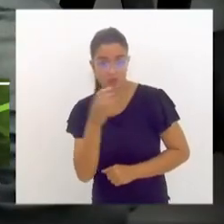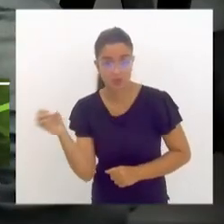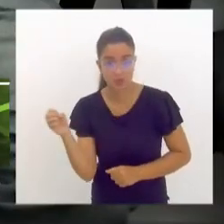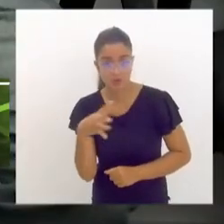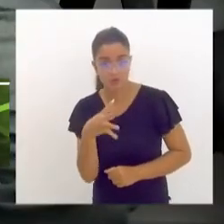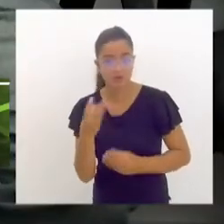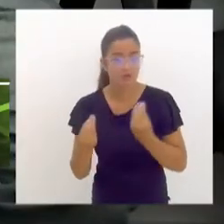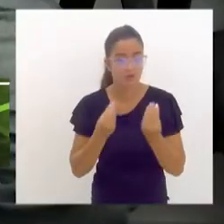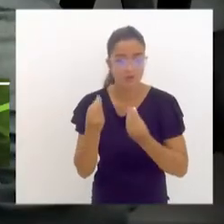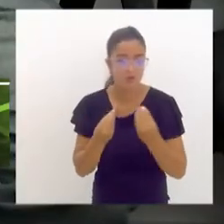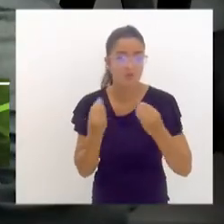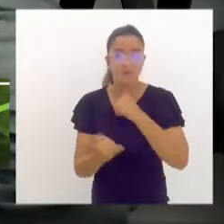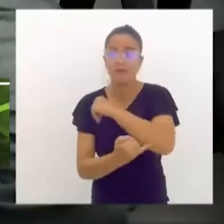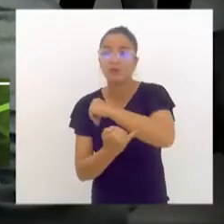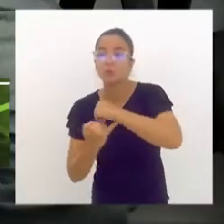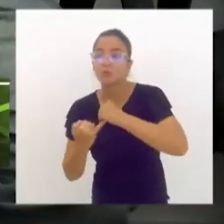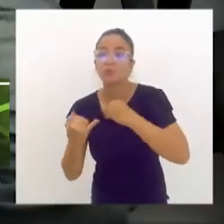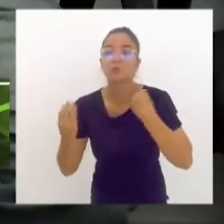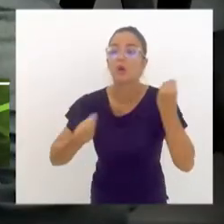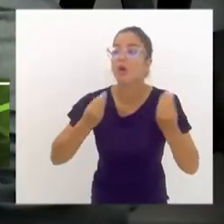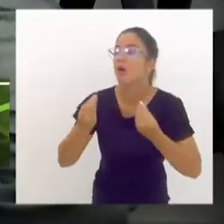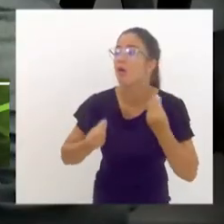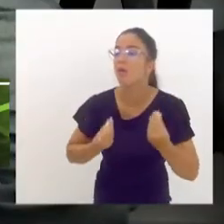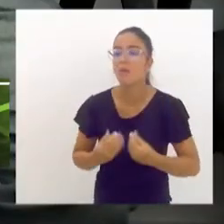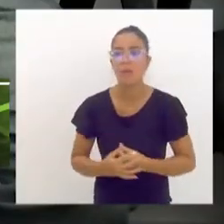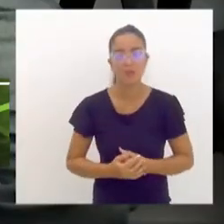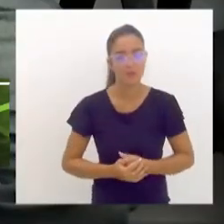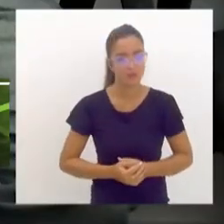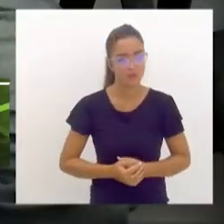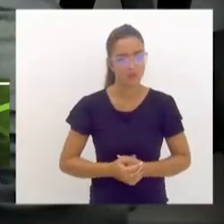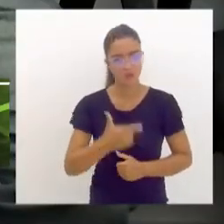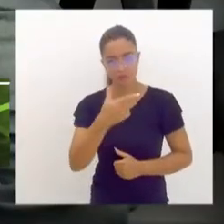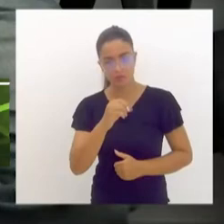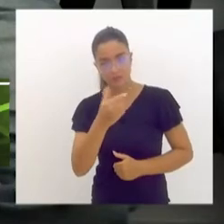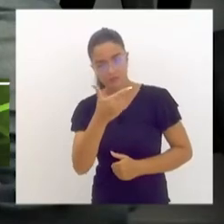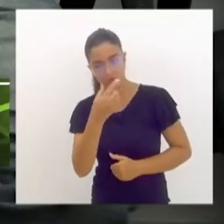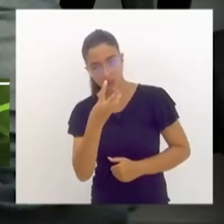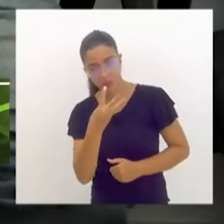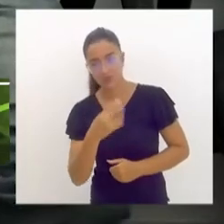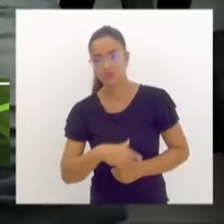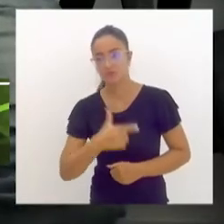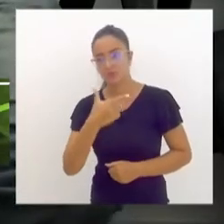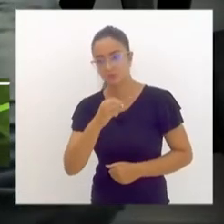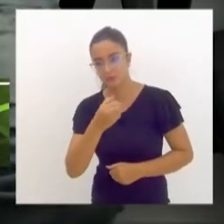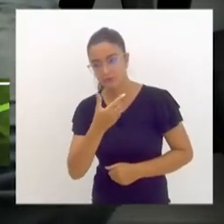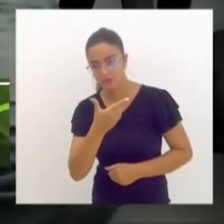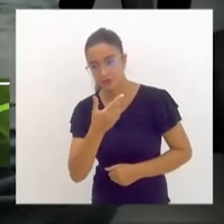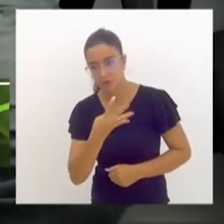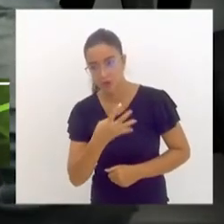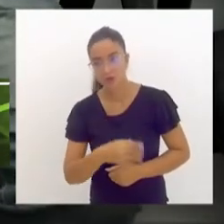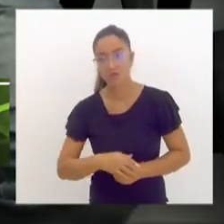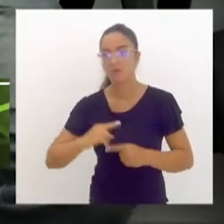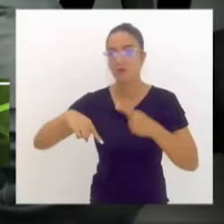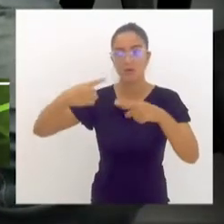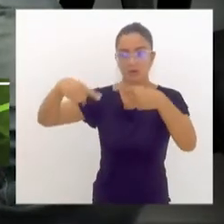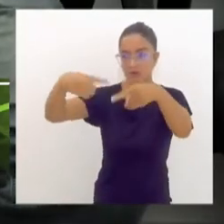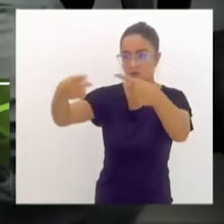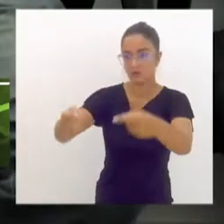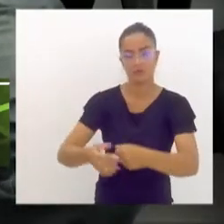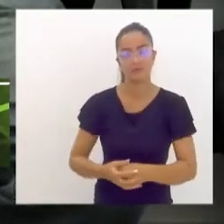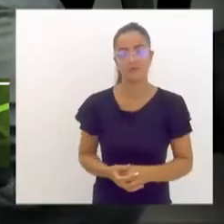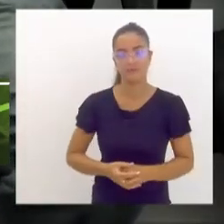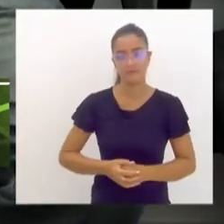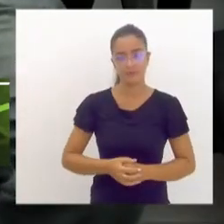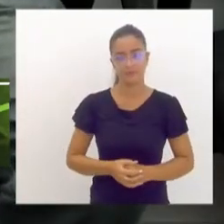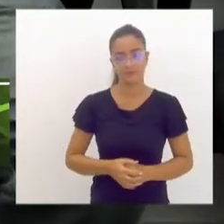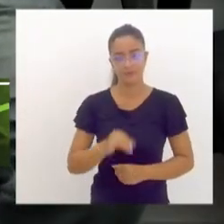estrutura montada para 2023, 2024 e assim sucessivamente. Quantas escolas nós diminuímos? Eu